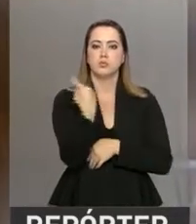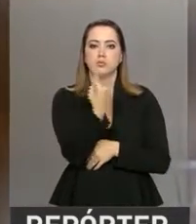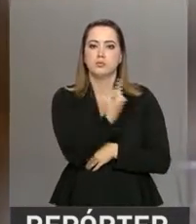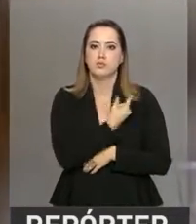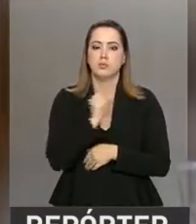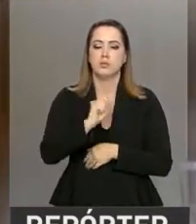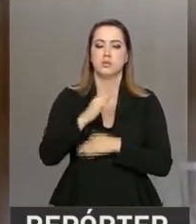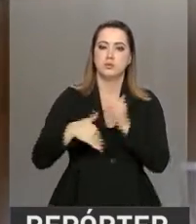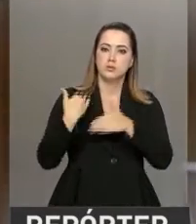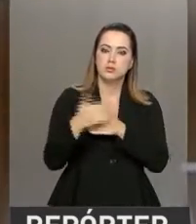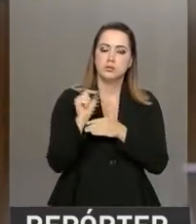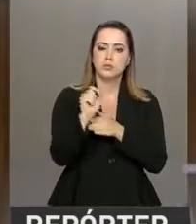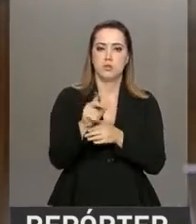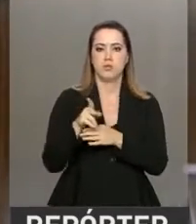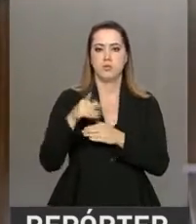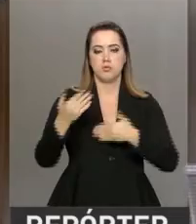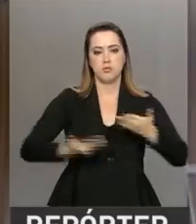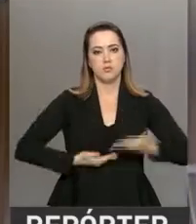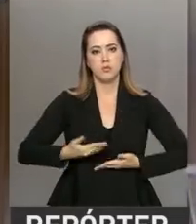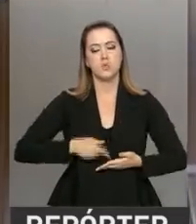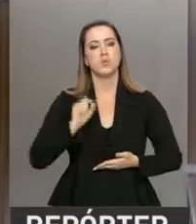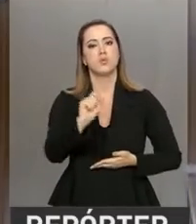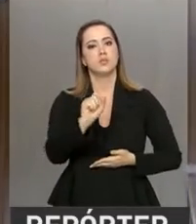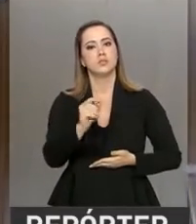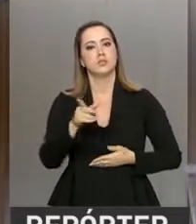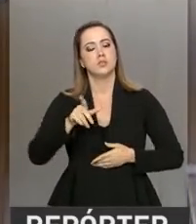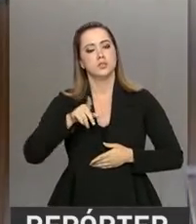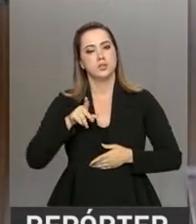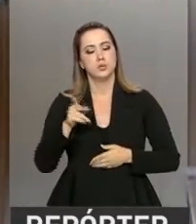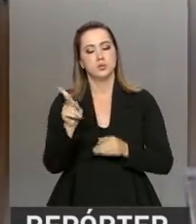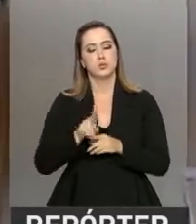enquanto os serviços funcionando haverá uma parte do Ministério da Saúde